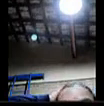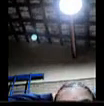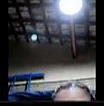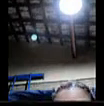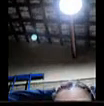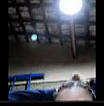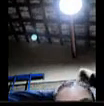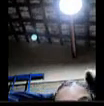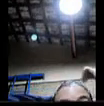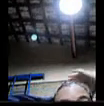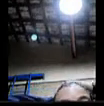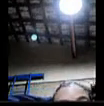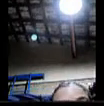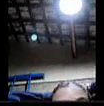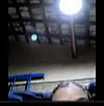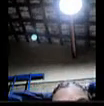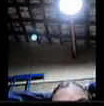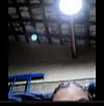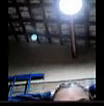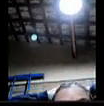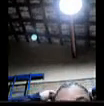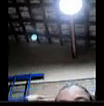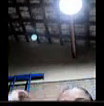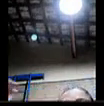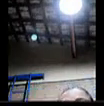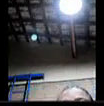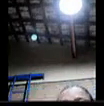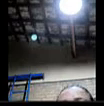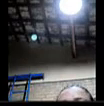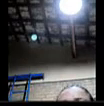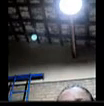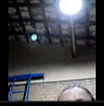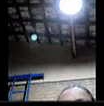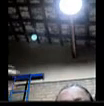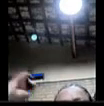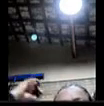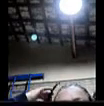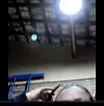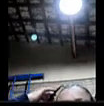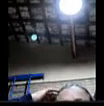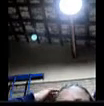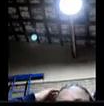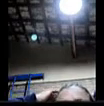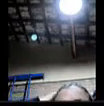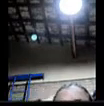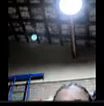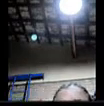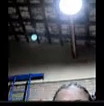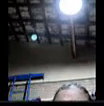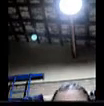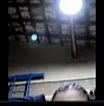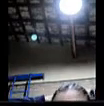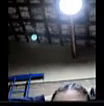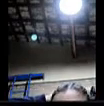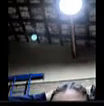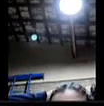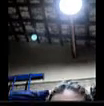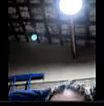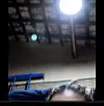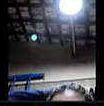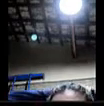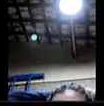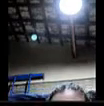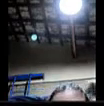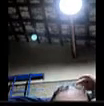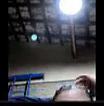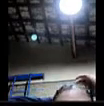Fórmula 1, tem dislexia. Então, talvez, citar, né? Algumas pessoas de sucesso que têm o transtorno faz